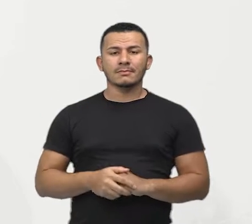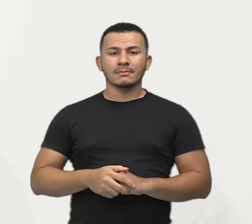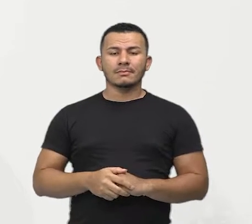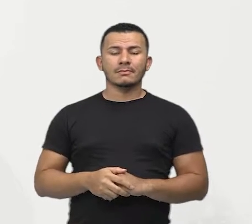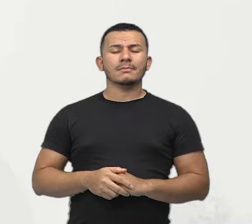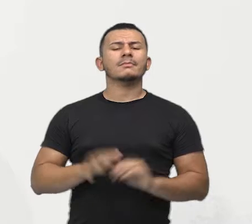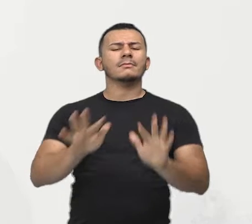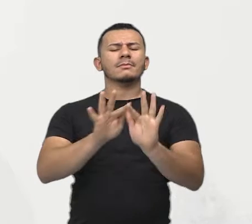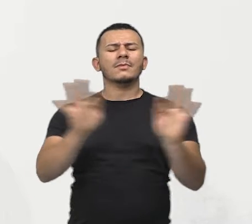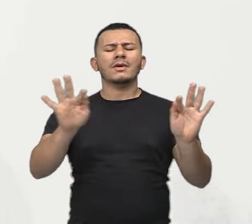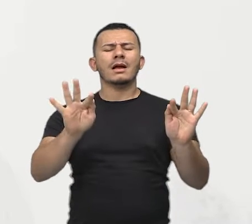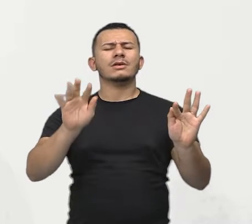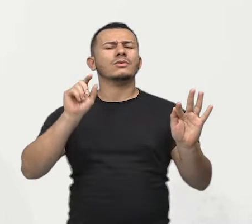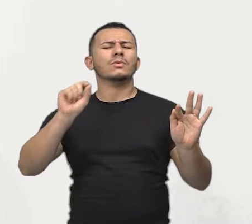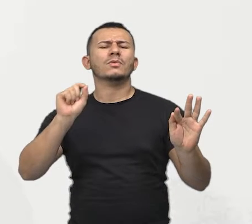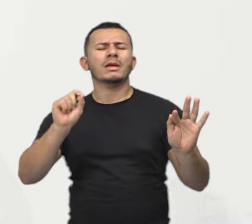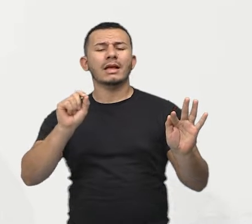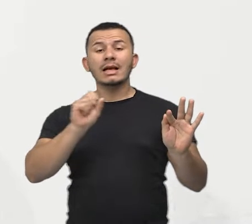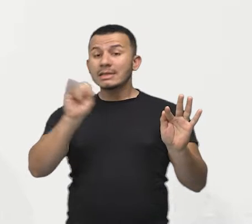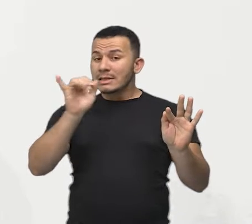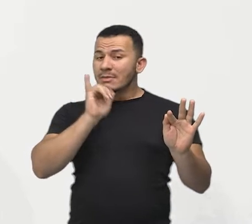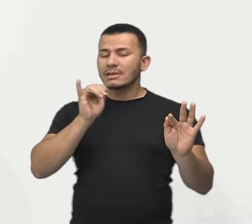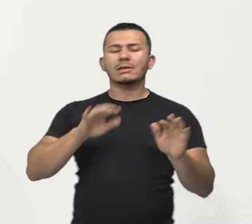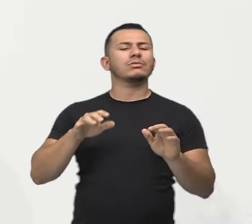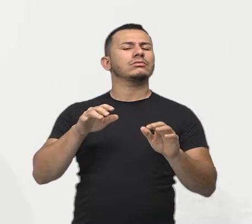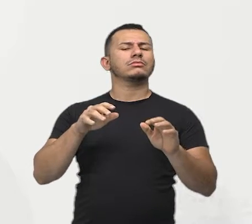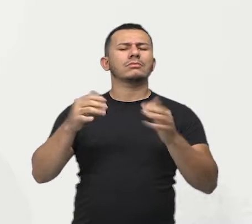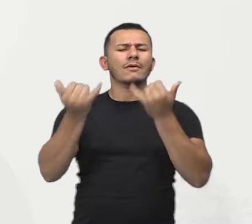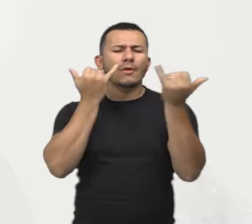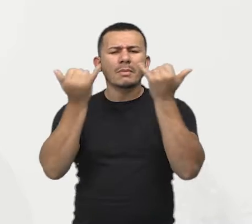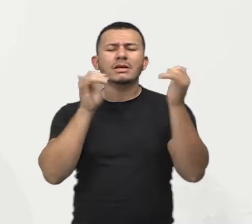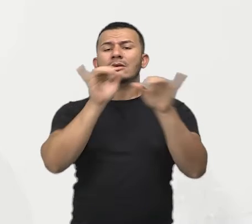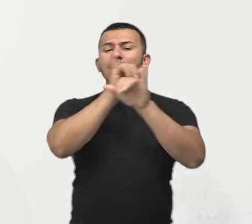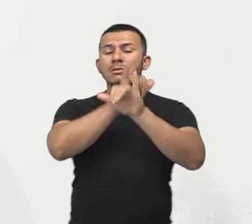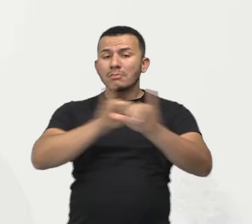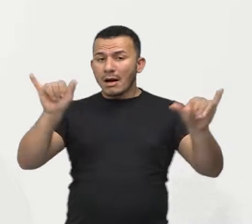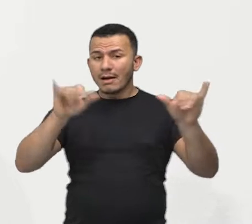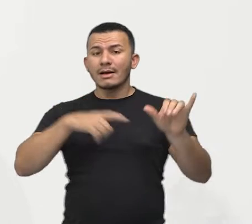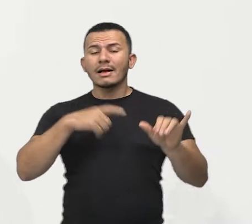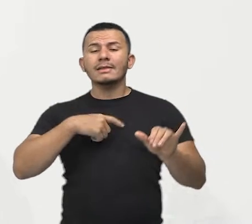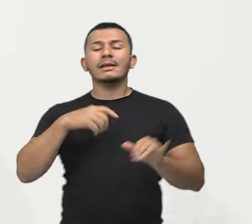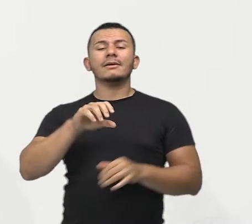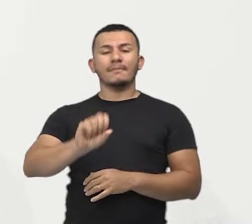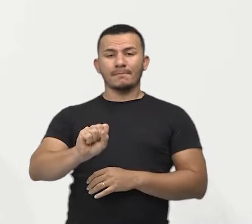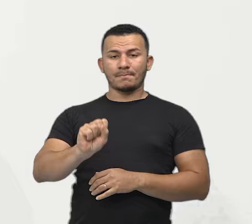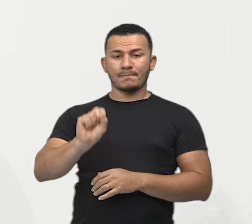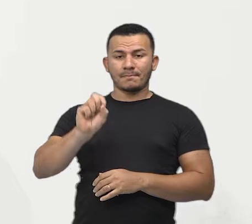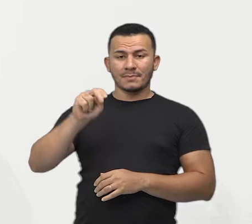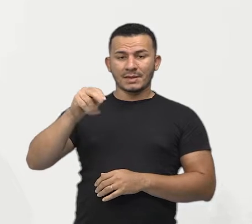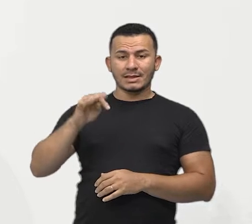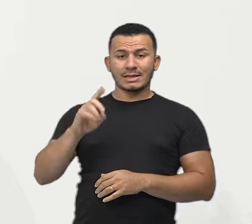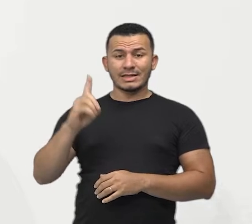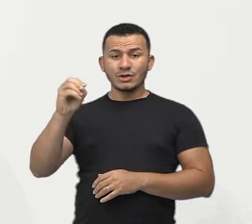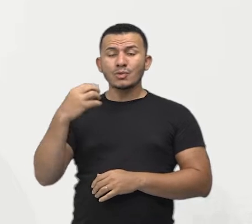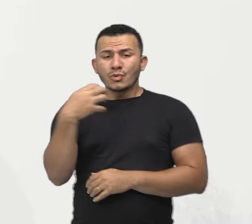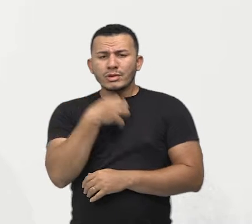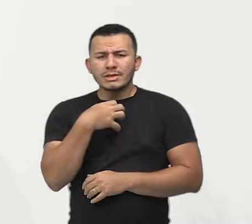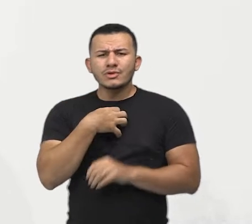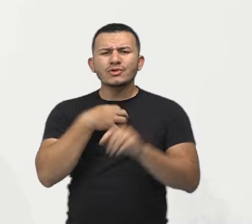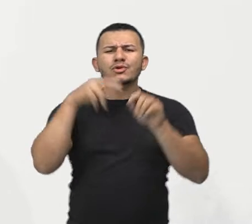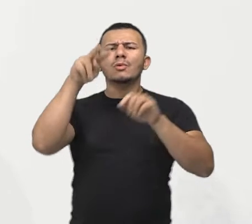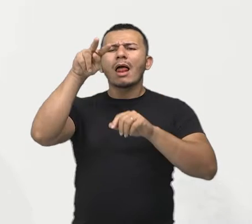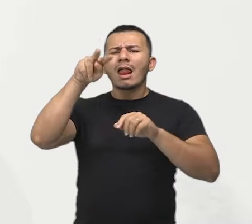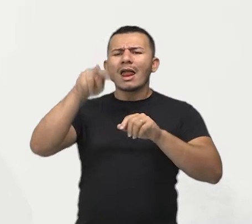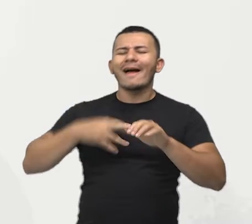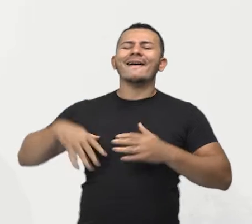gente? É o sentido, tá, gente? Então, qualquer enunciado que possuir sentido completo, ele será